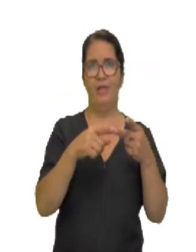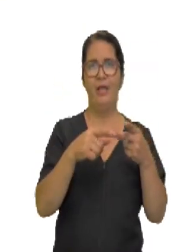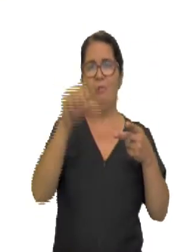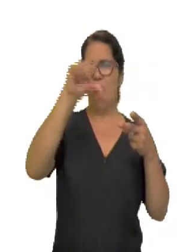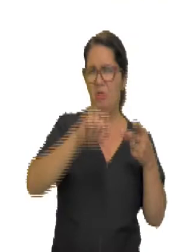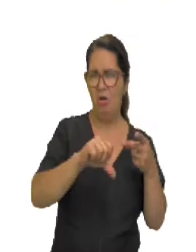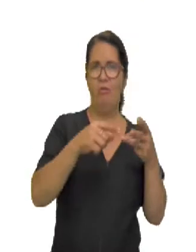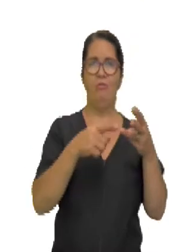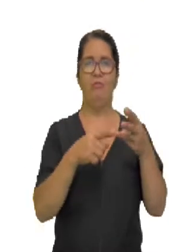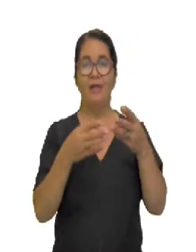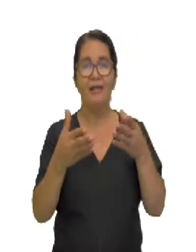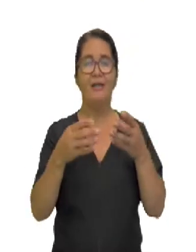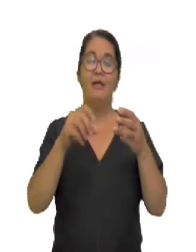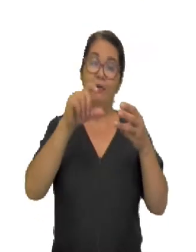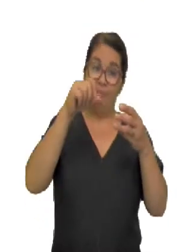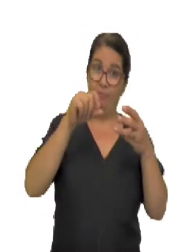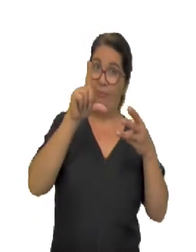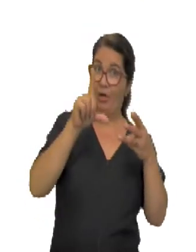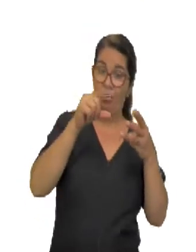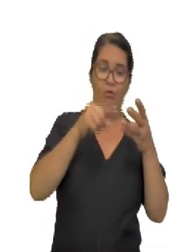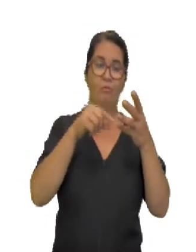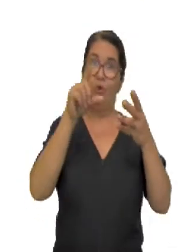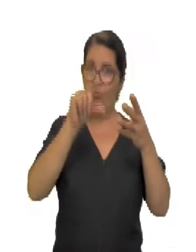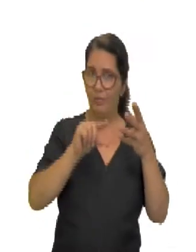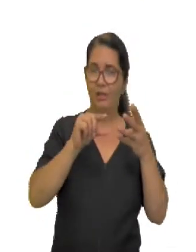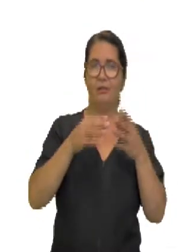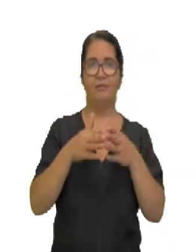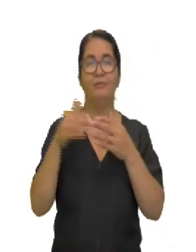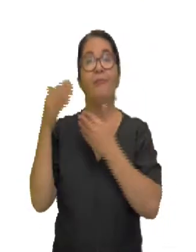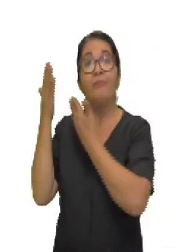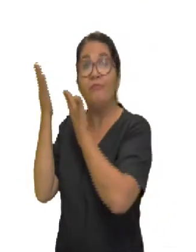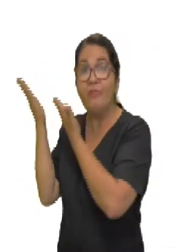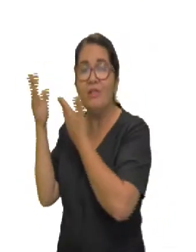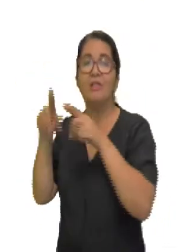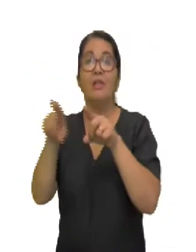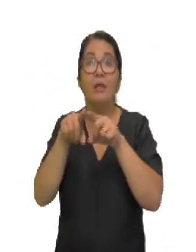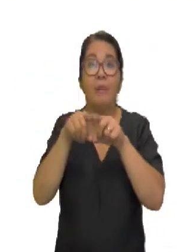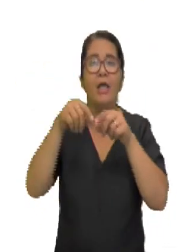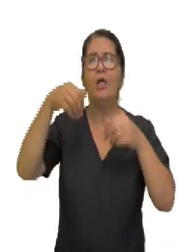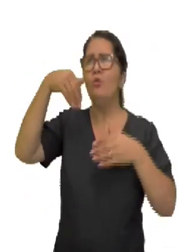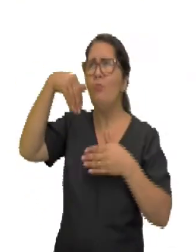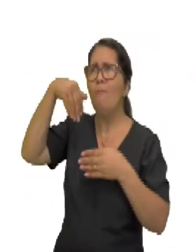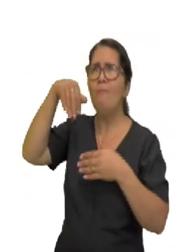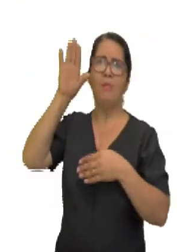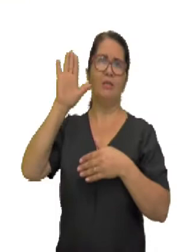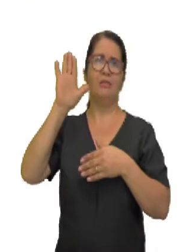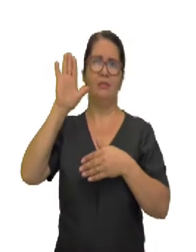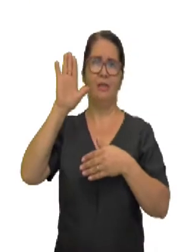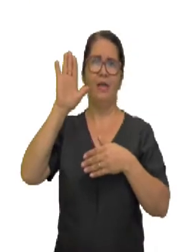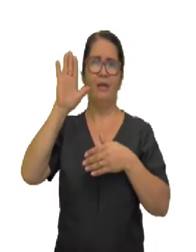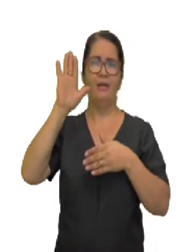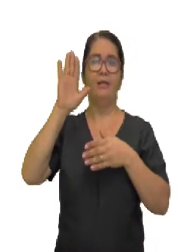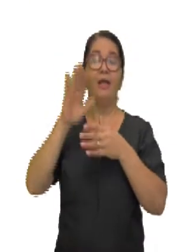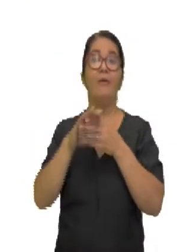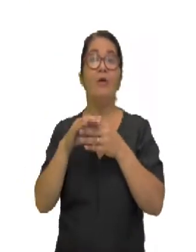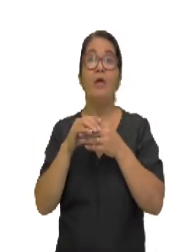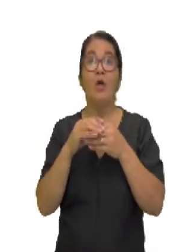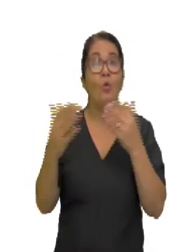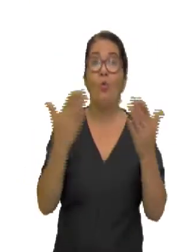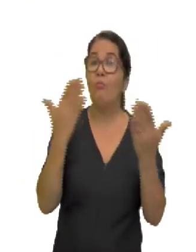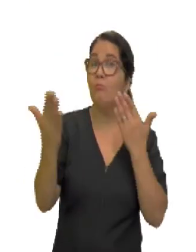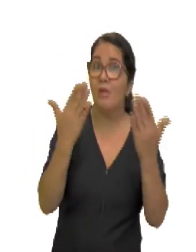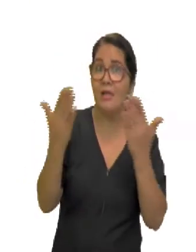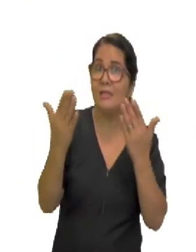agora o superlativo. O que eu entendo por superlativo? No superlativo, não há comparação entre